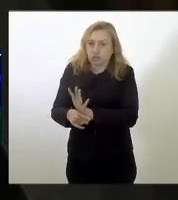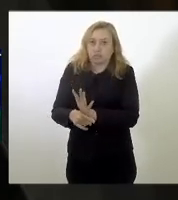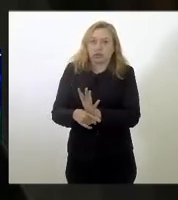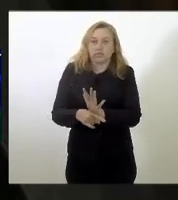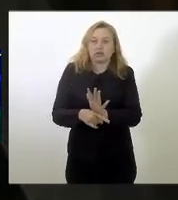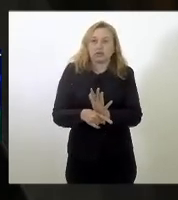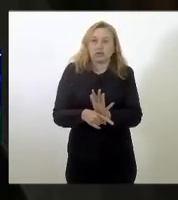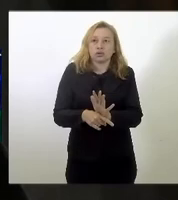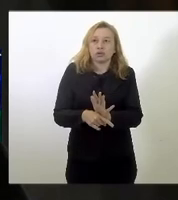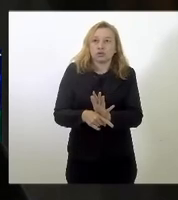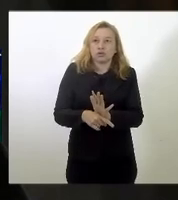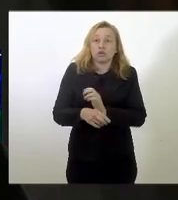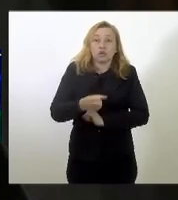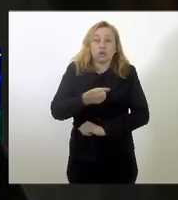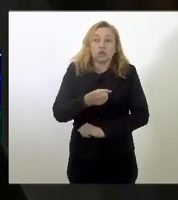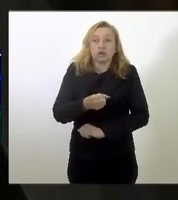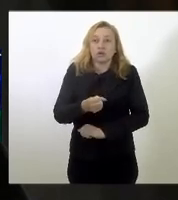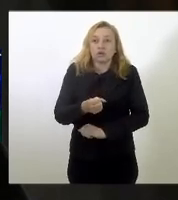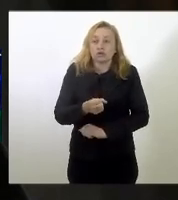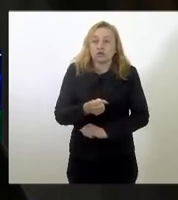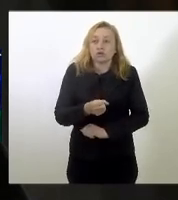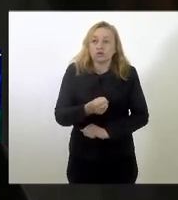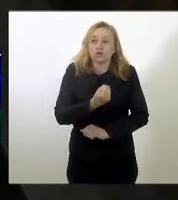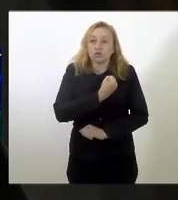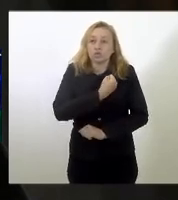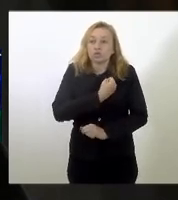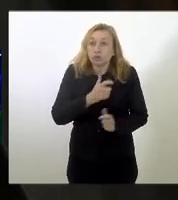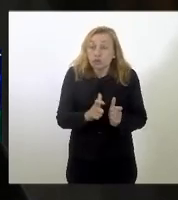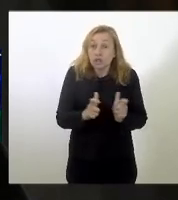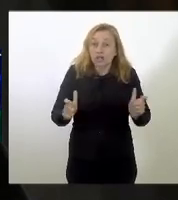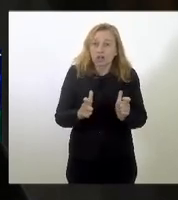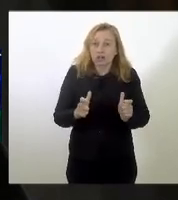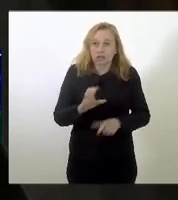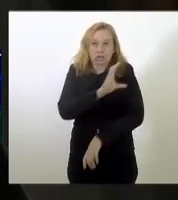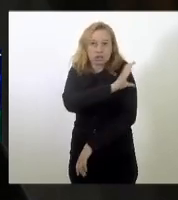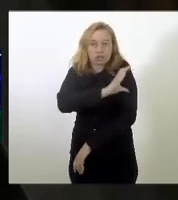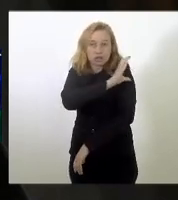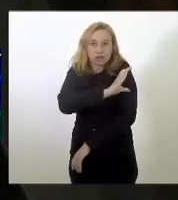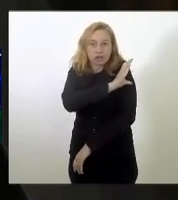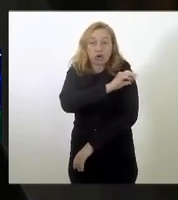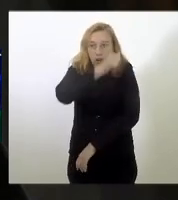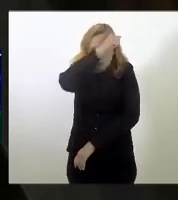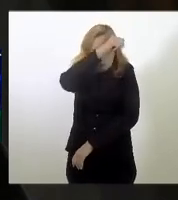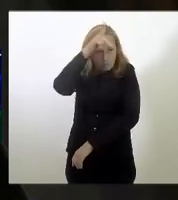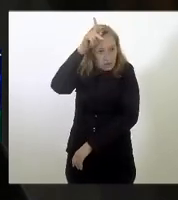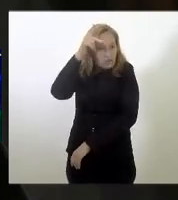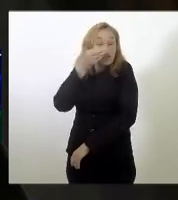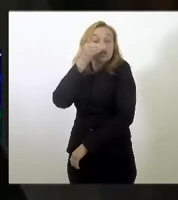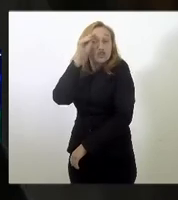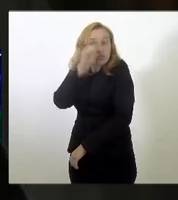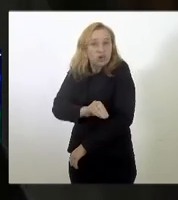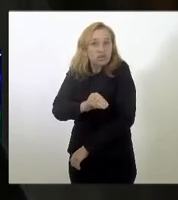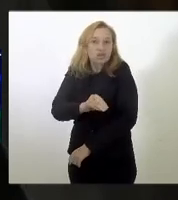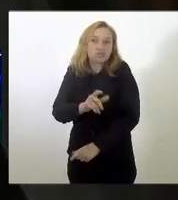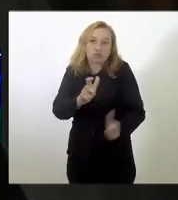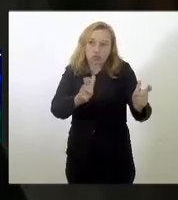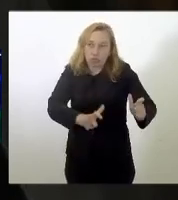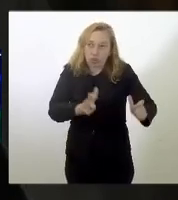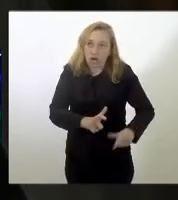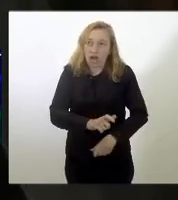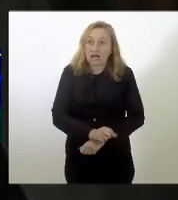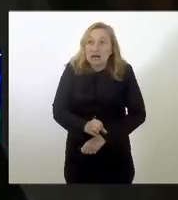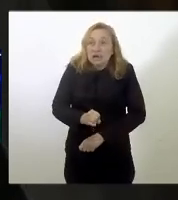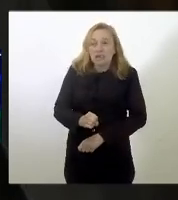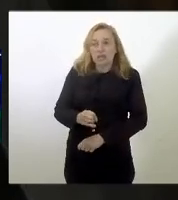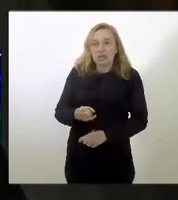a maioria da população campista por conta do descaso que o prefeito vem tratando aquela população. Porque se eu pegar as